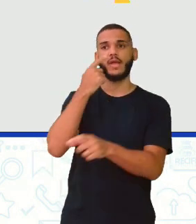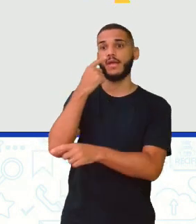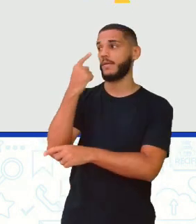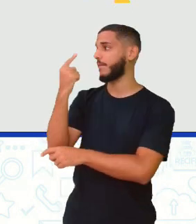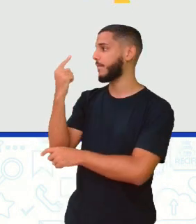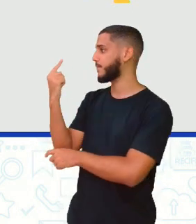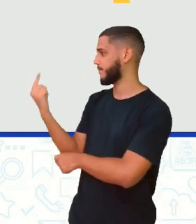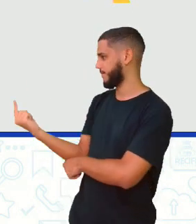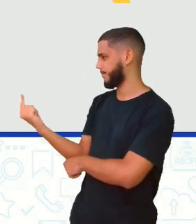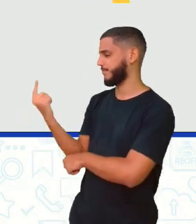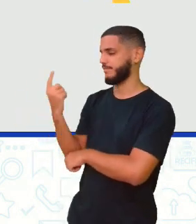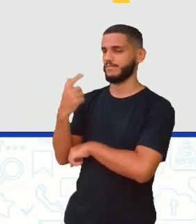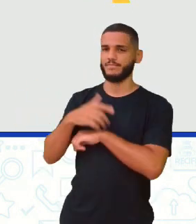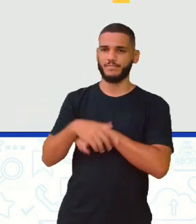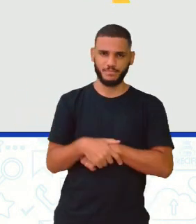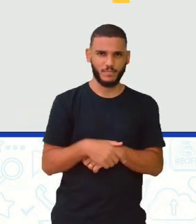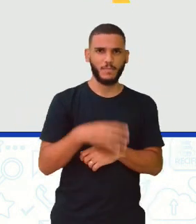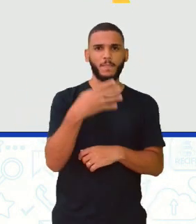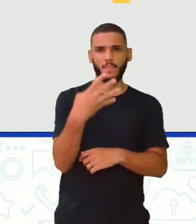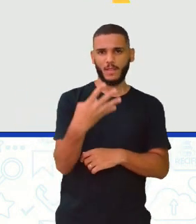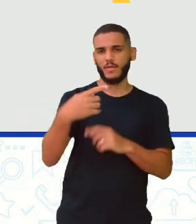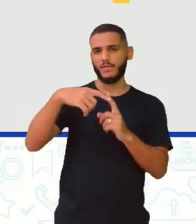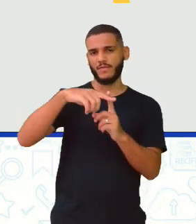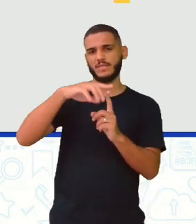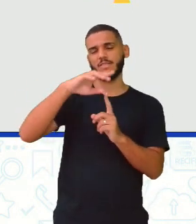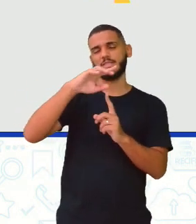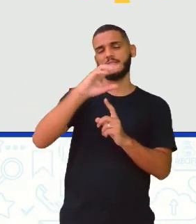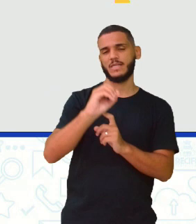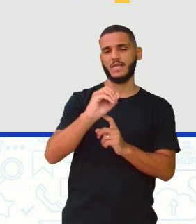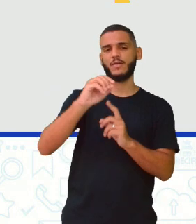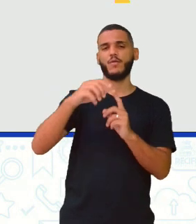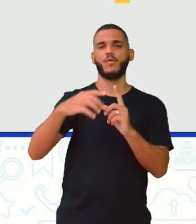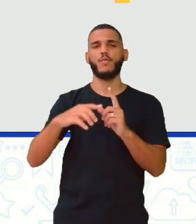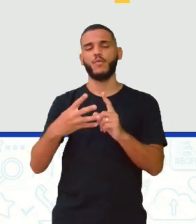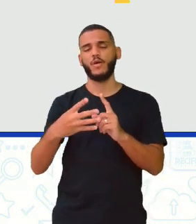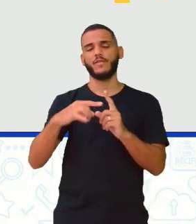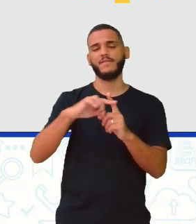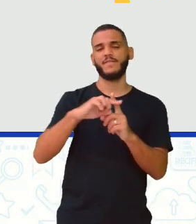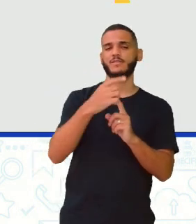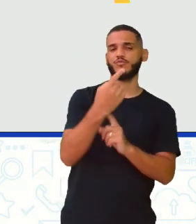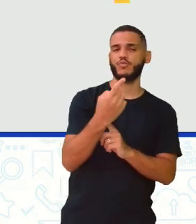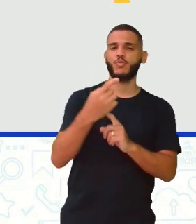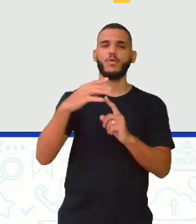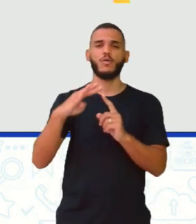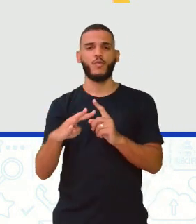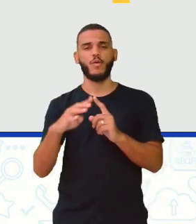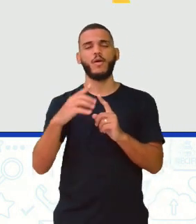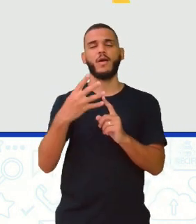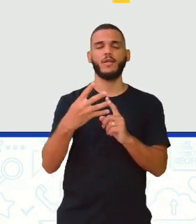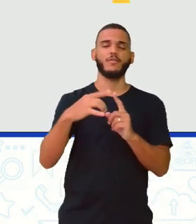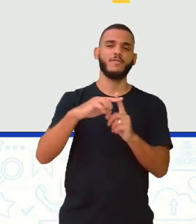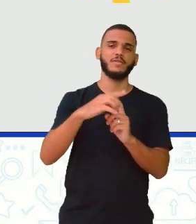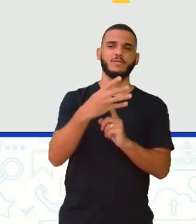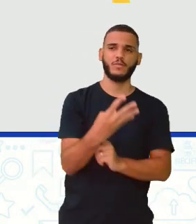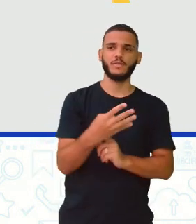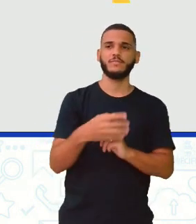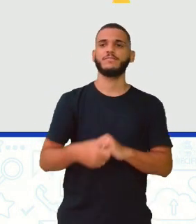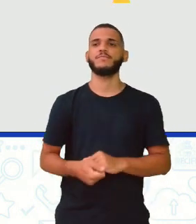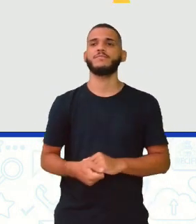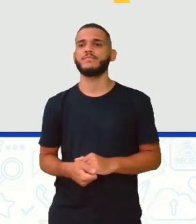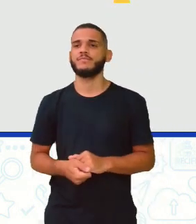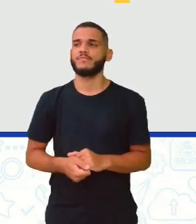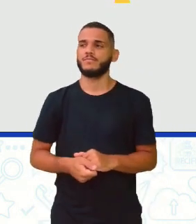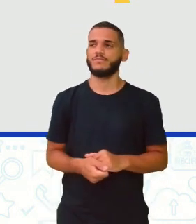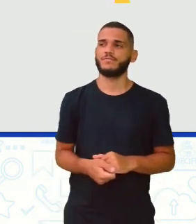4 vezes 0, 4 vezes 1 e 4 quantas vezes? 2. Então, só que